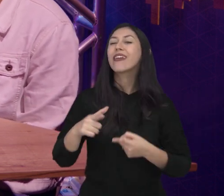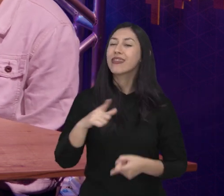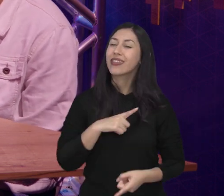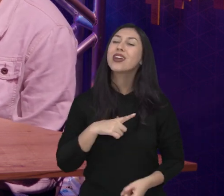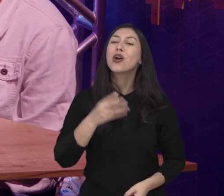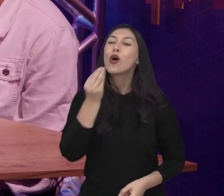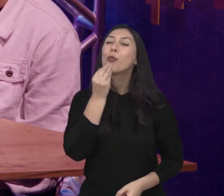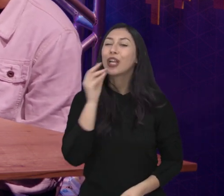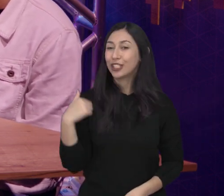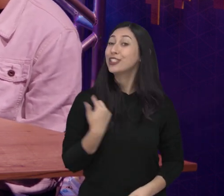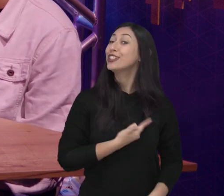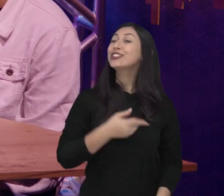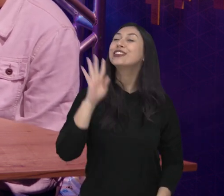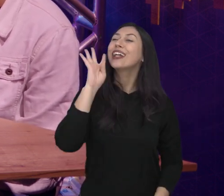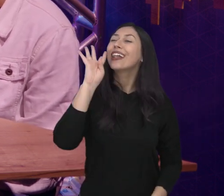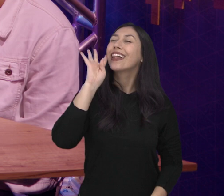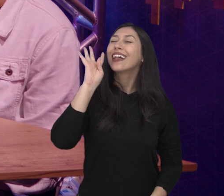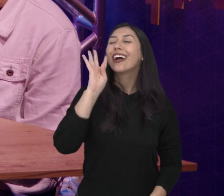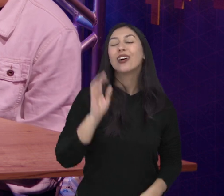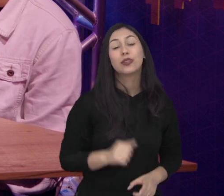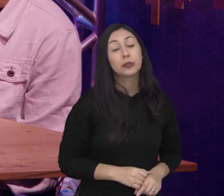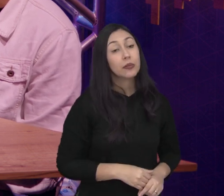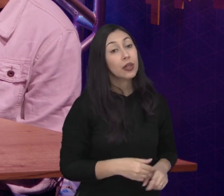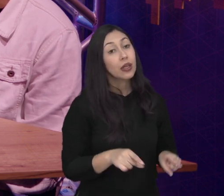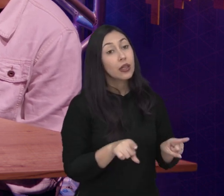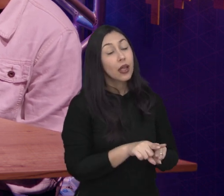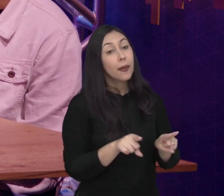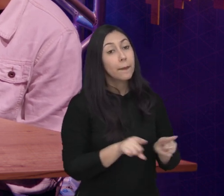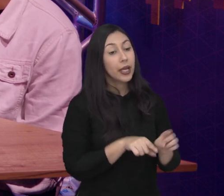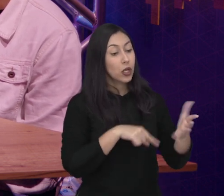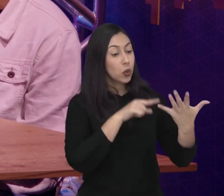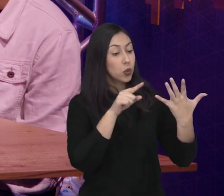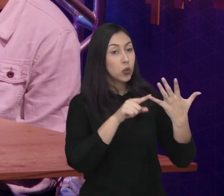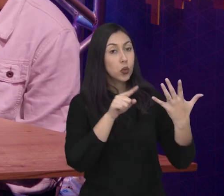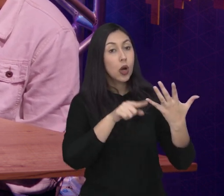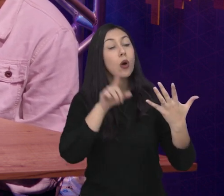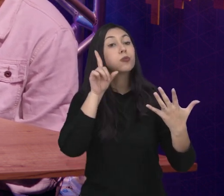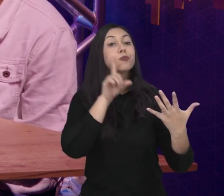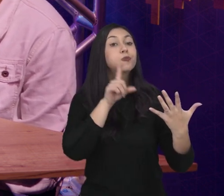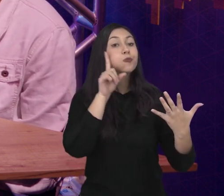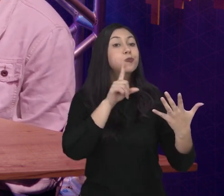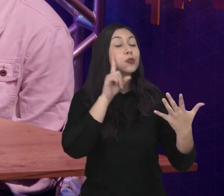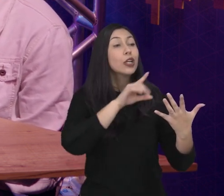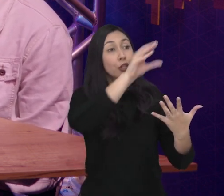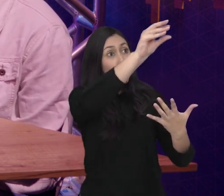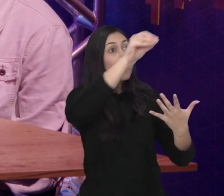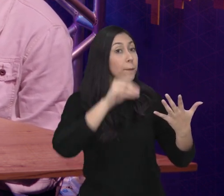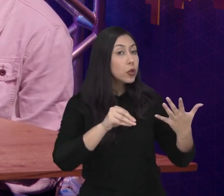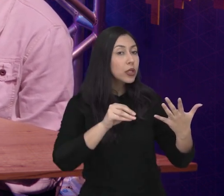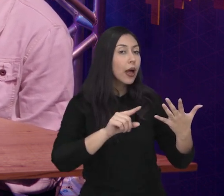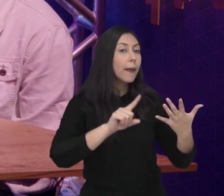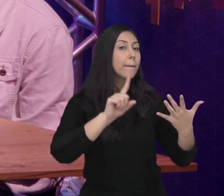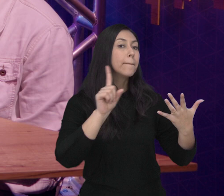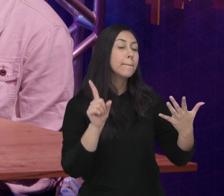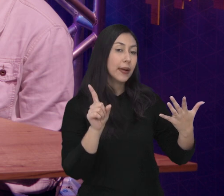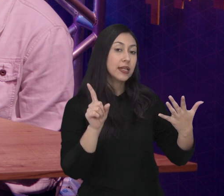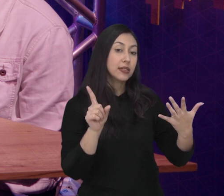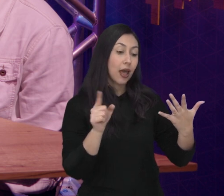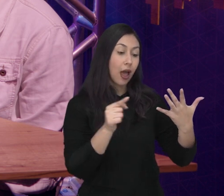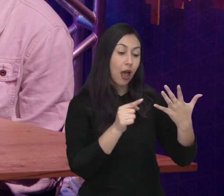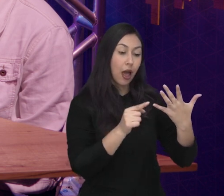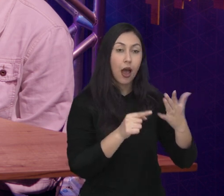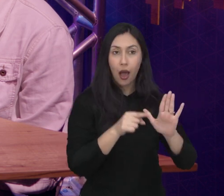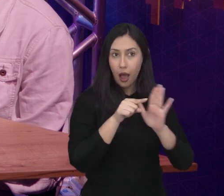bastante espaço. É verdade. E a gente é legalzão. E daí, só para fechar, os estadunidenses, no caso, vêm também, mas eu acredito